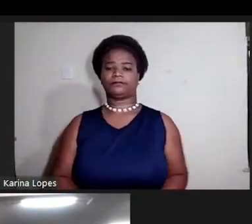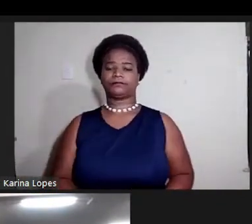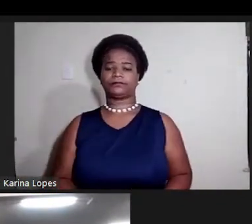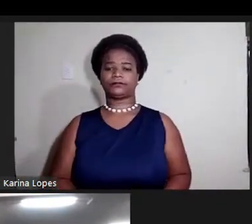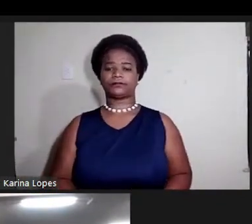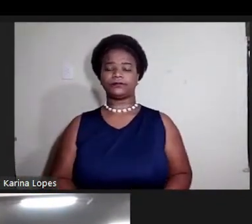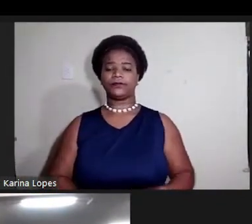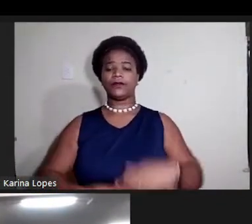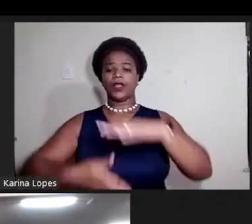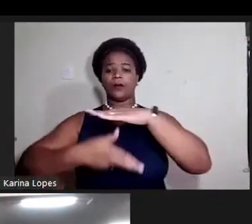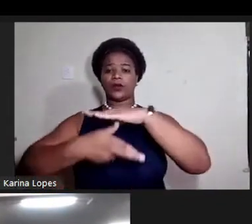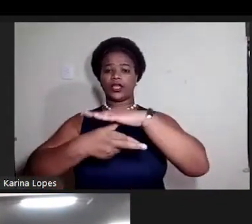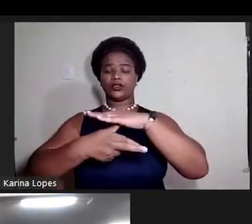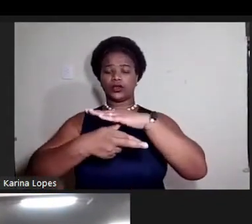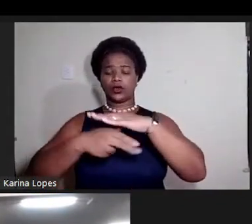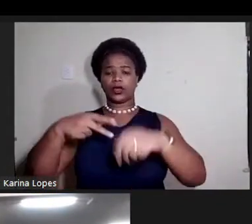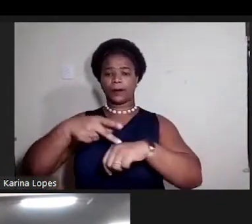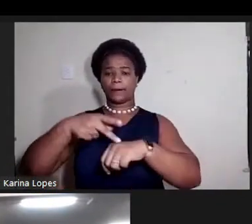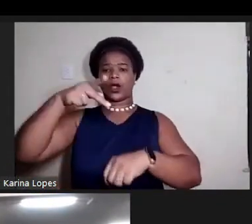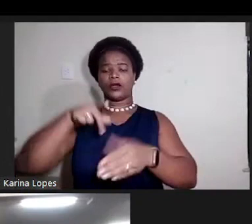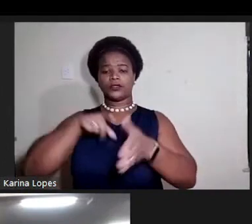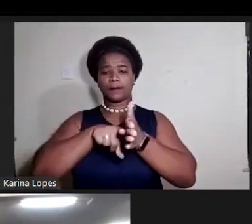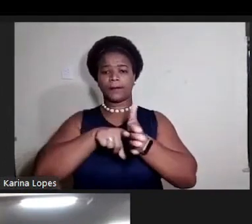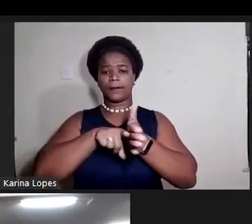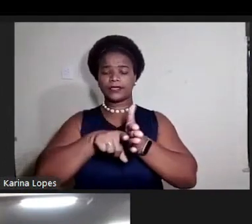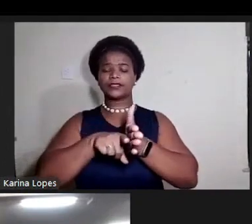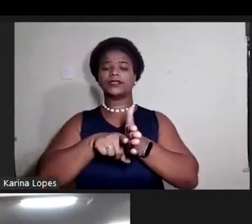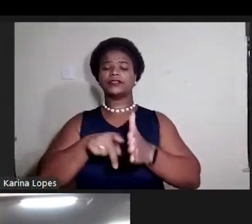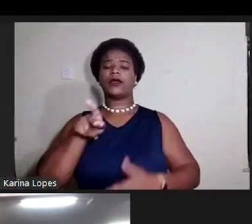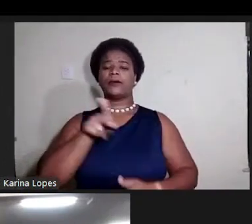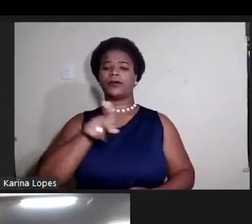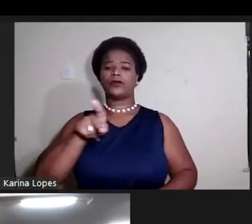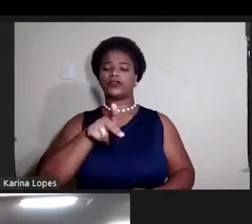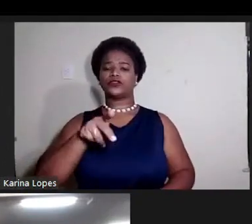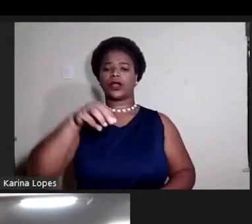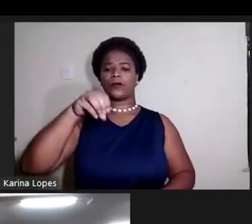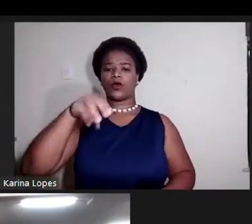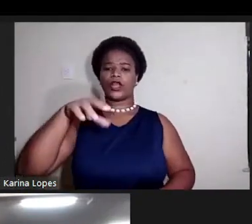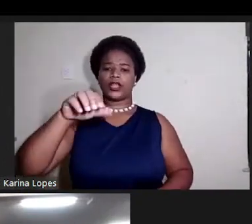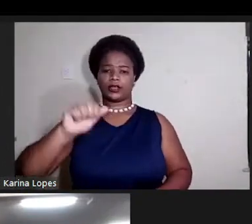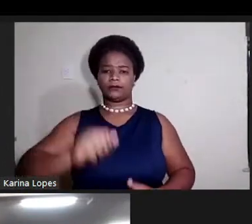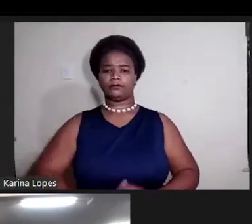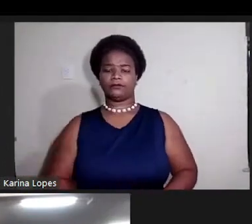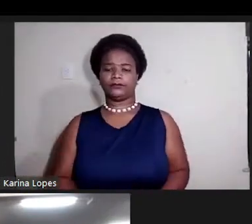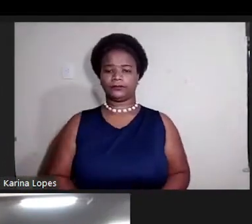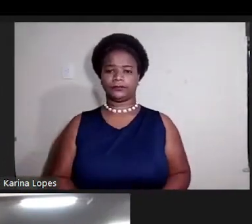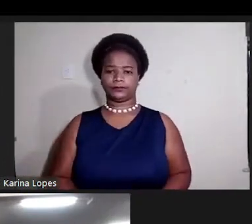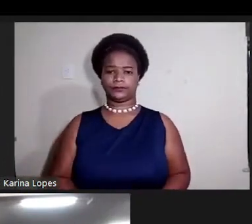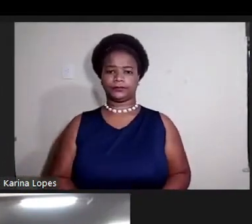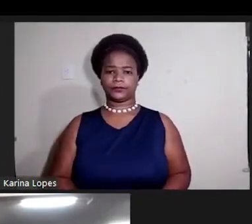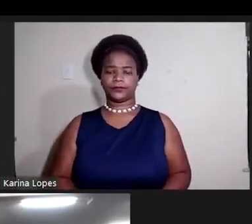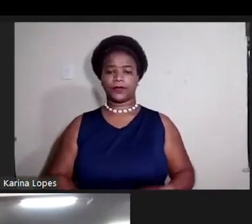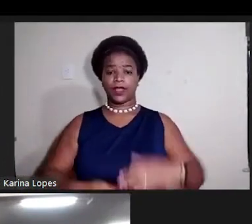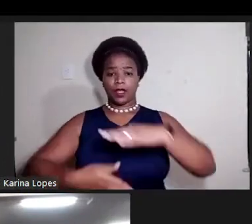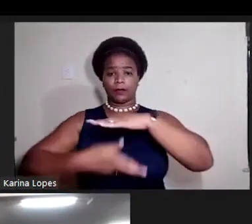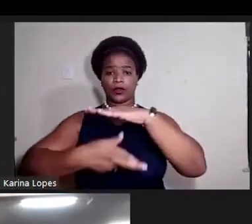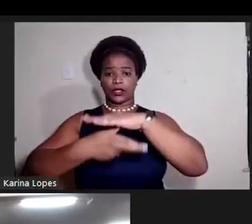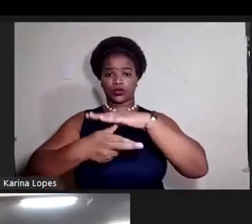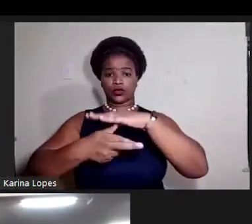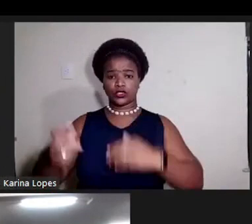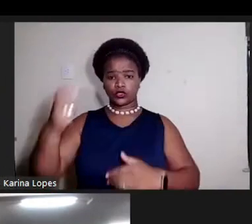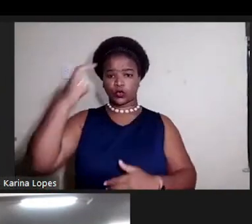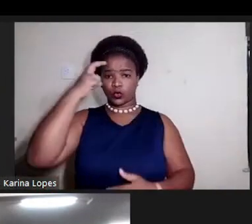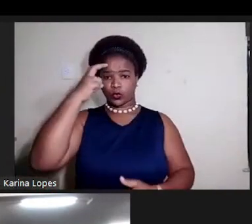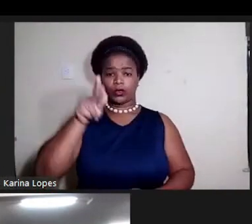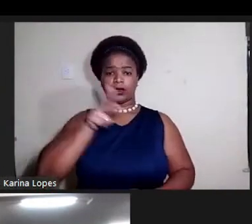de Pós-Graduação e Pesquisa, professora Mônica Ribeiro de Oliveira, pró-reitora de Cultura, professora